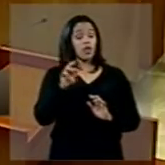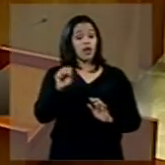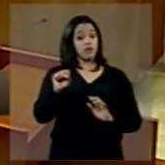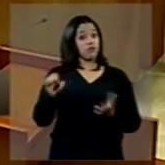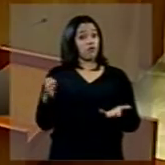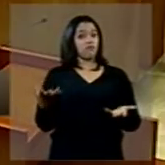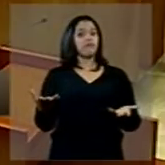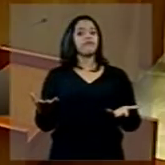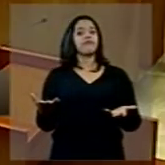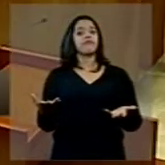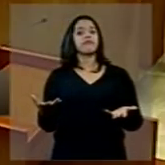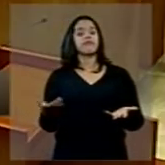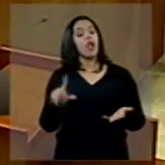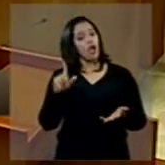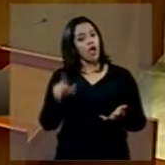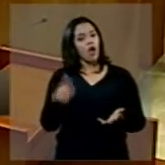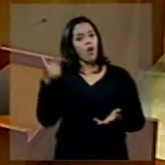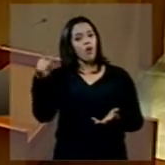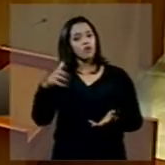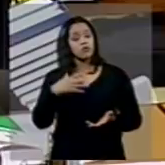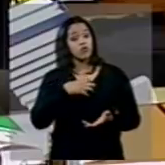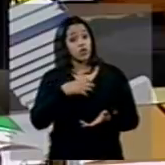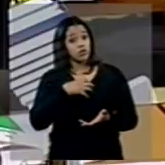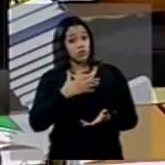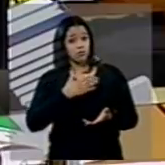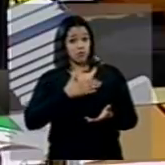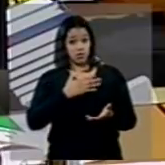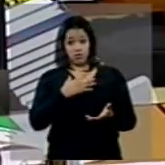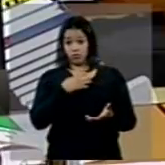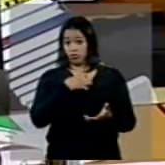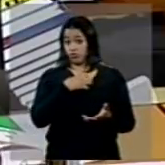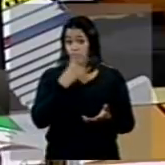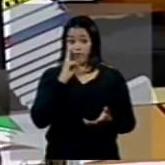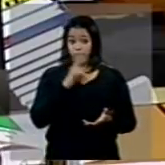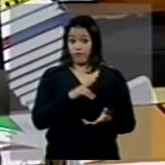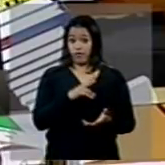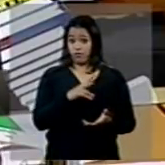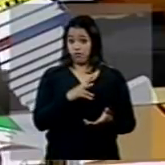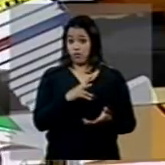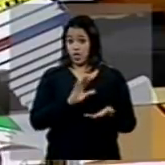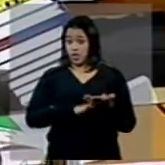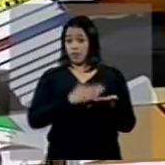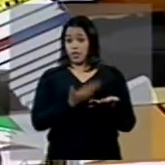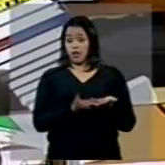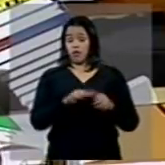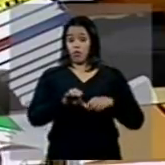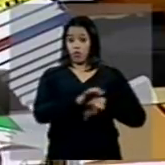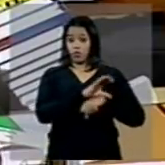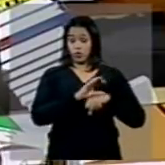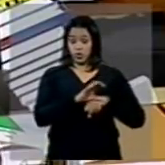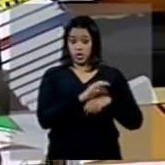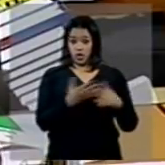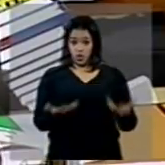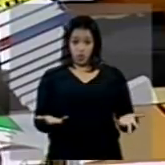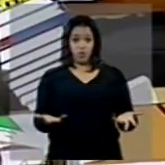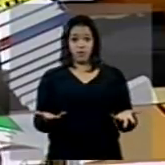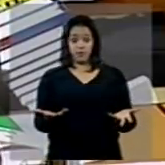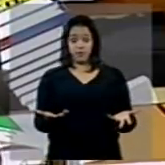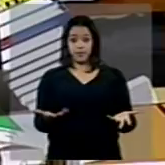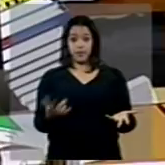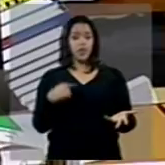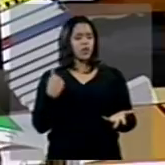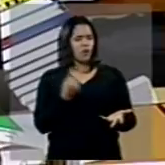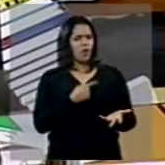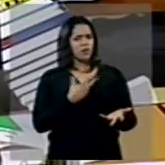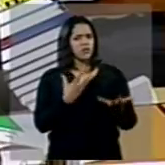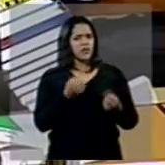é uma forma, a meu ver, extravagante de interpretar-se a Constituição. Nós vamos